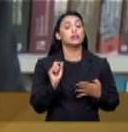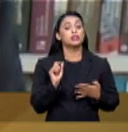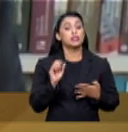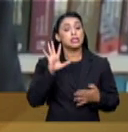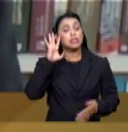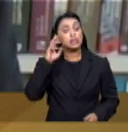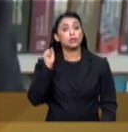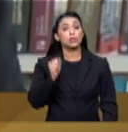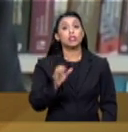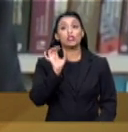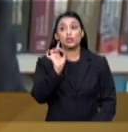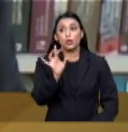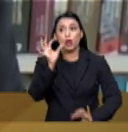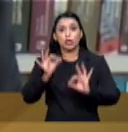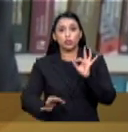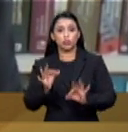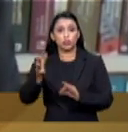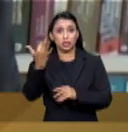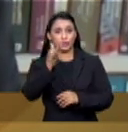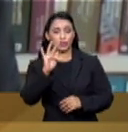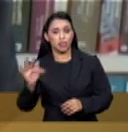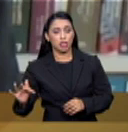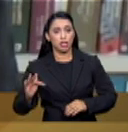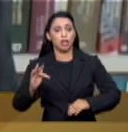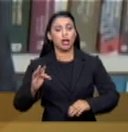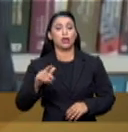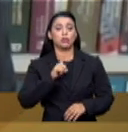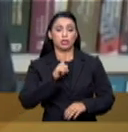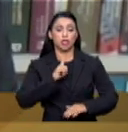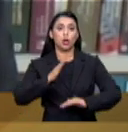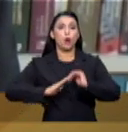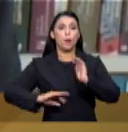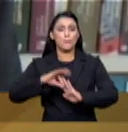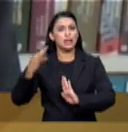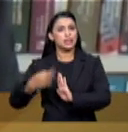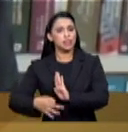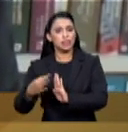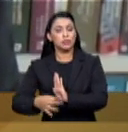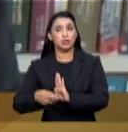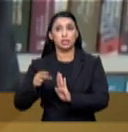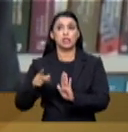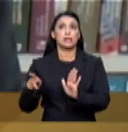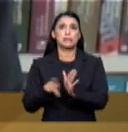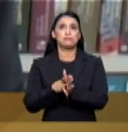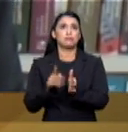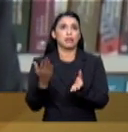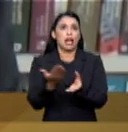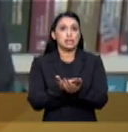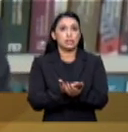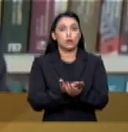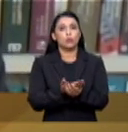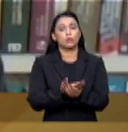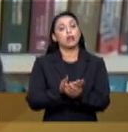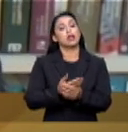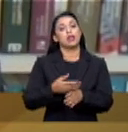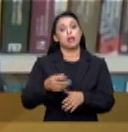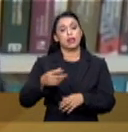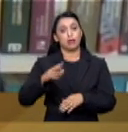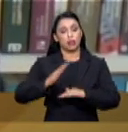Justiça Federal compete dizer se em determinada causa há ou não interesse da União